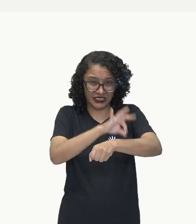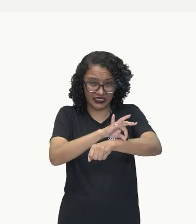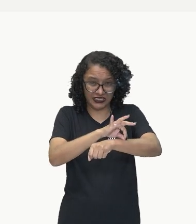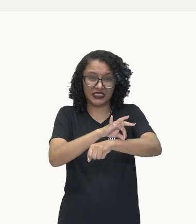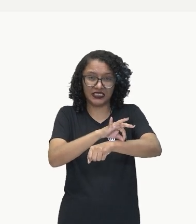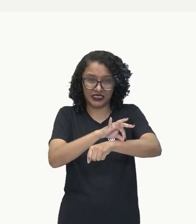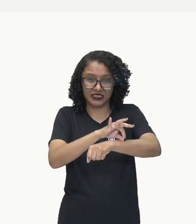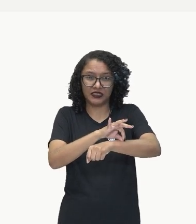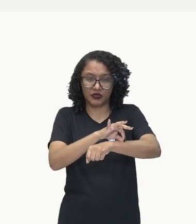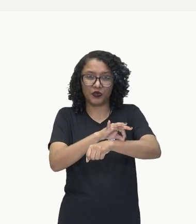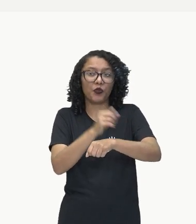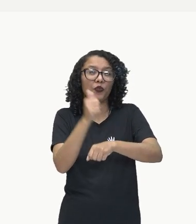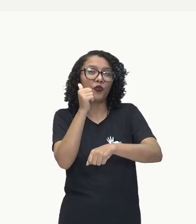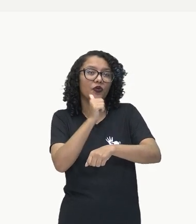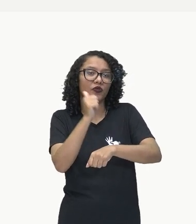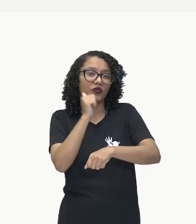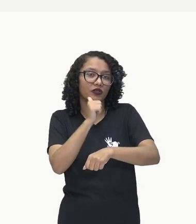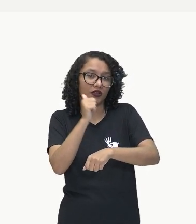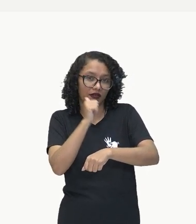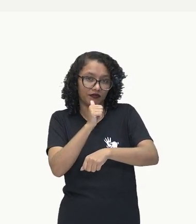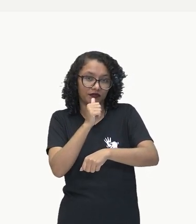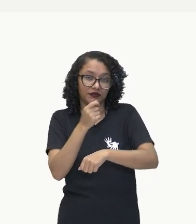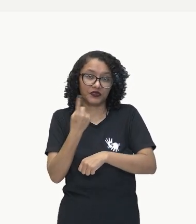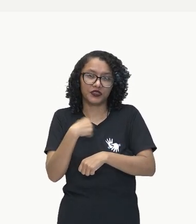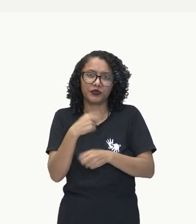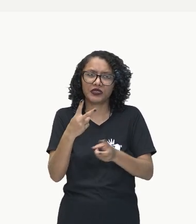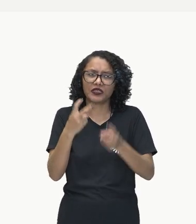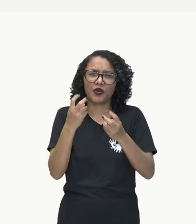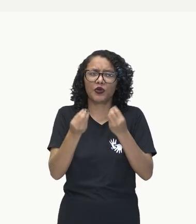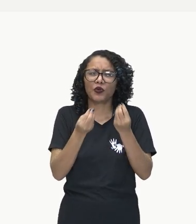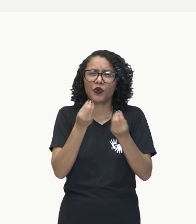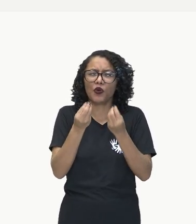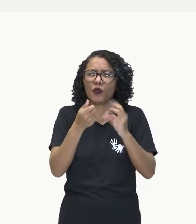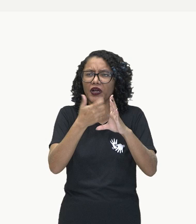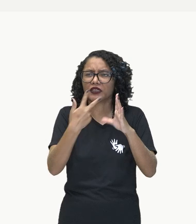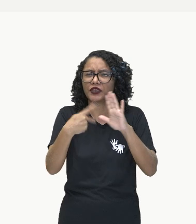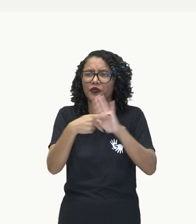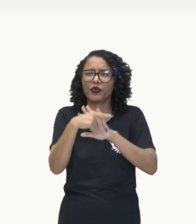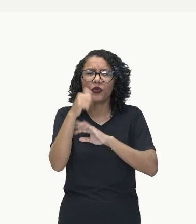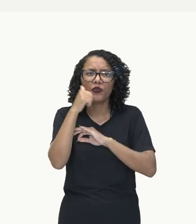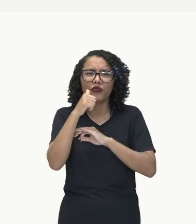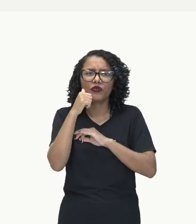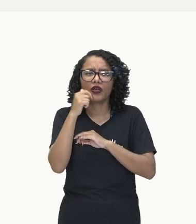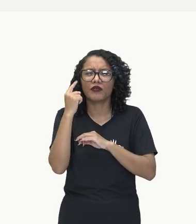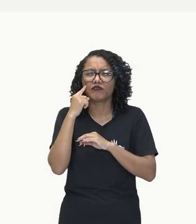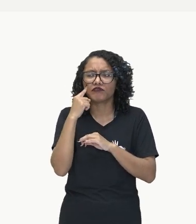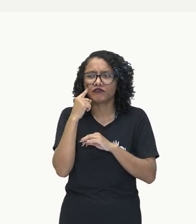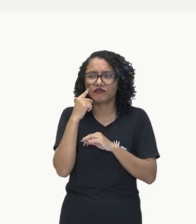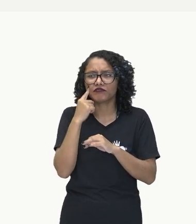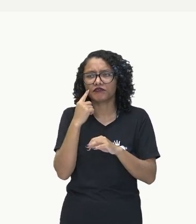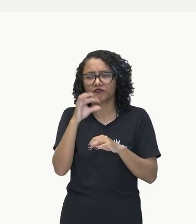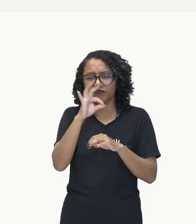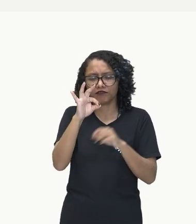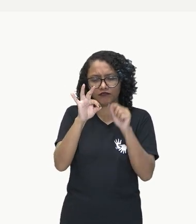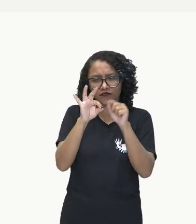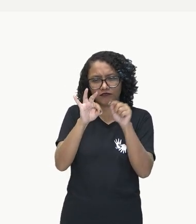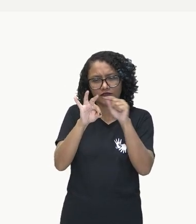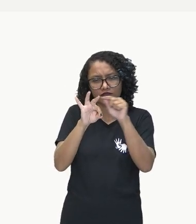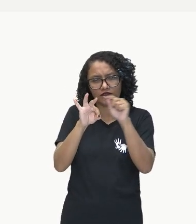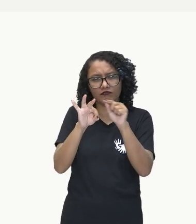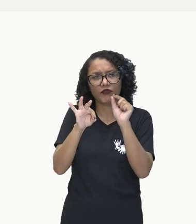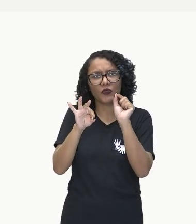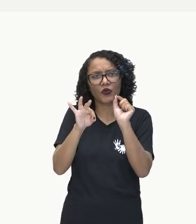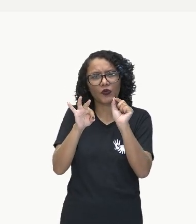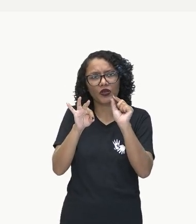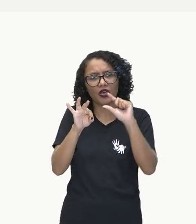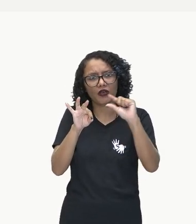pelas fêmeas, né? E a gente consegue identificar quais são as fêmeas do mosquito da dengue pelas patinhas, que elas são dessas cores pretas